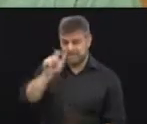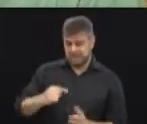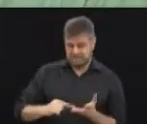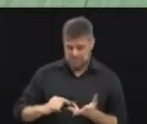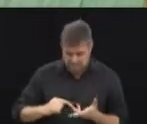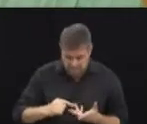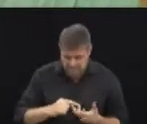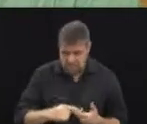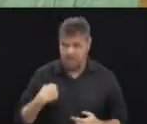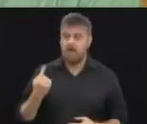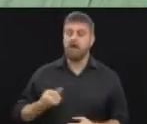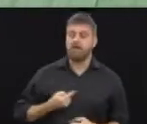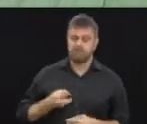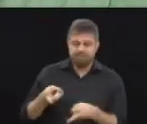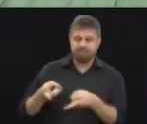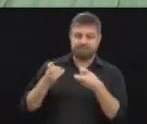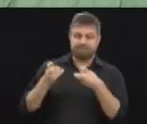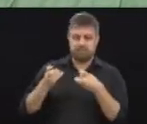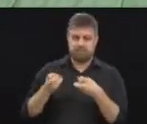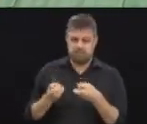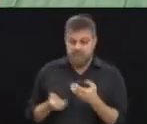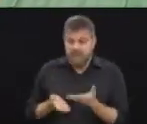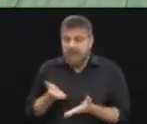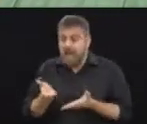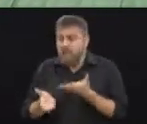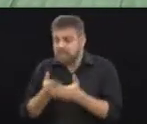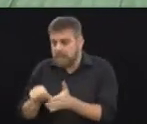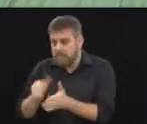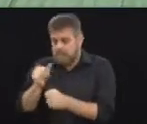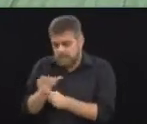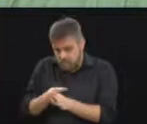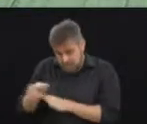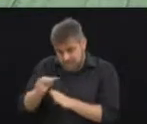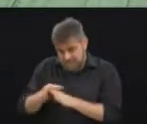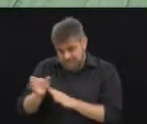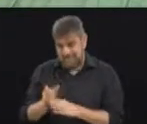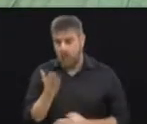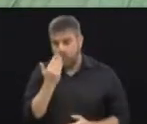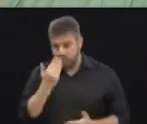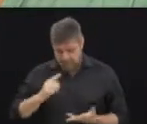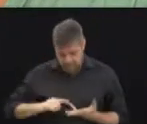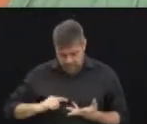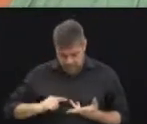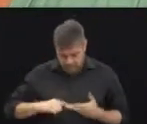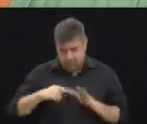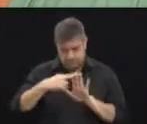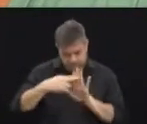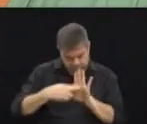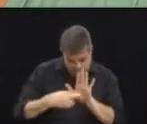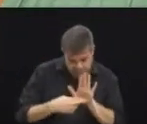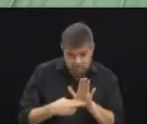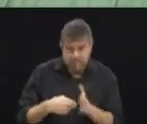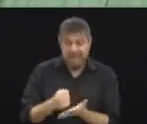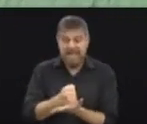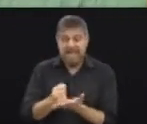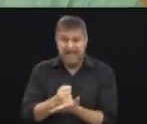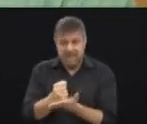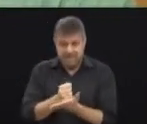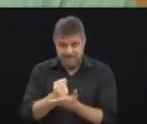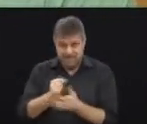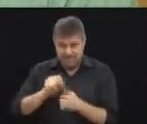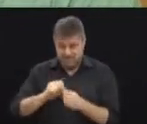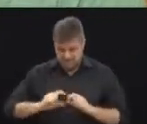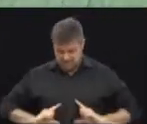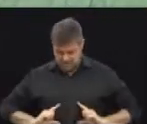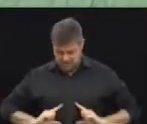tem os sintomas, você vai tratá-lo de uma forma comportamental, com orientação da dieta, com medicações que diminuem